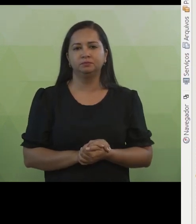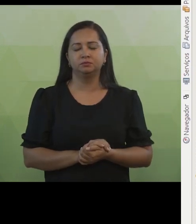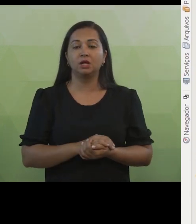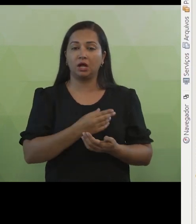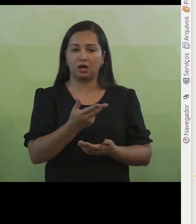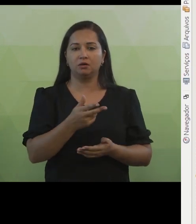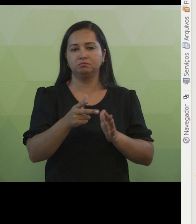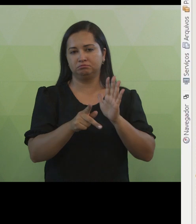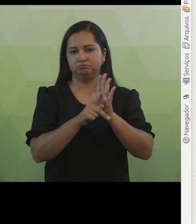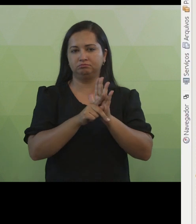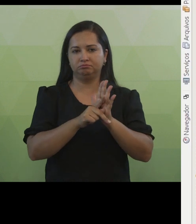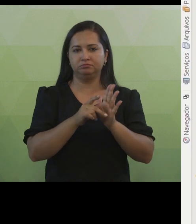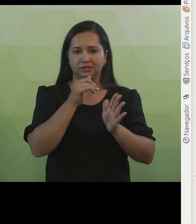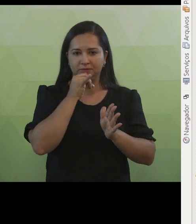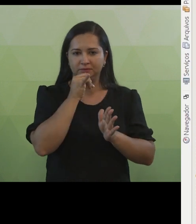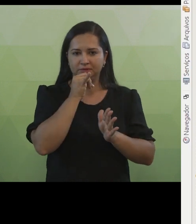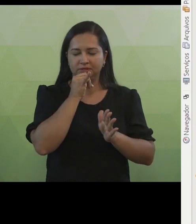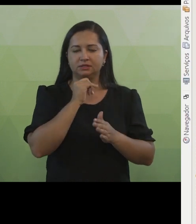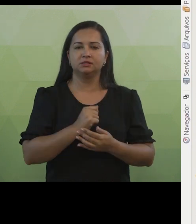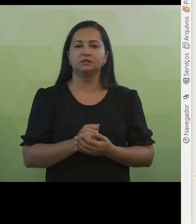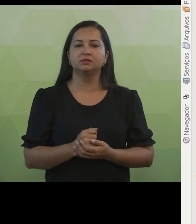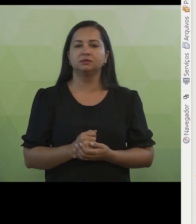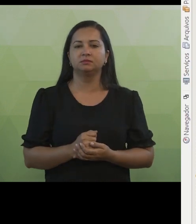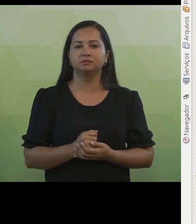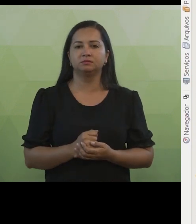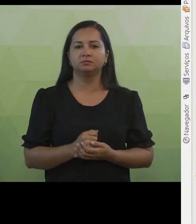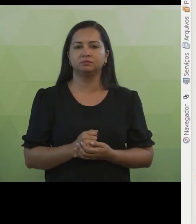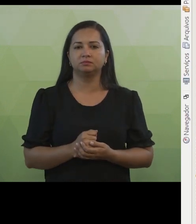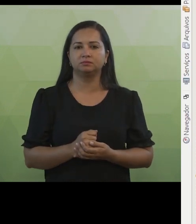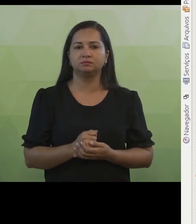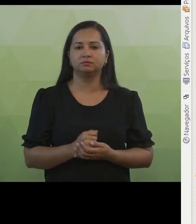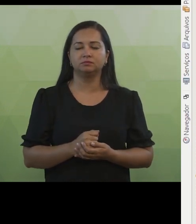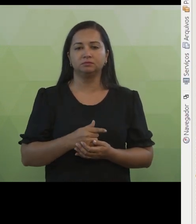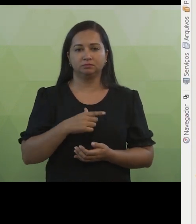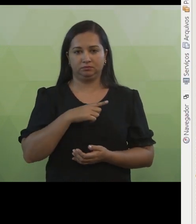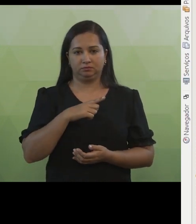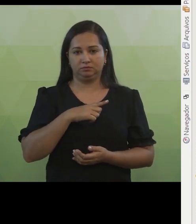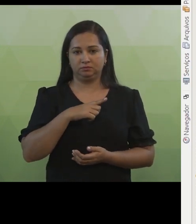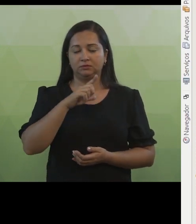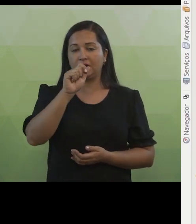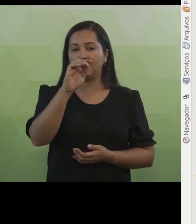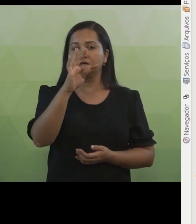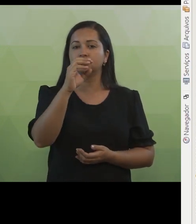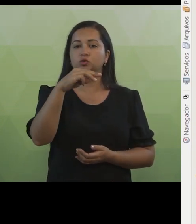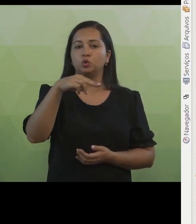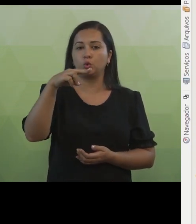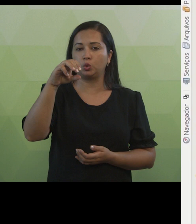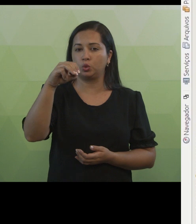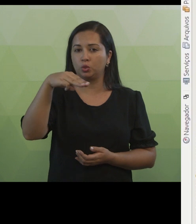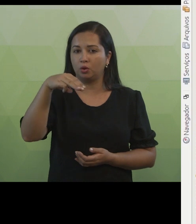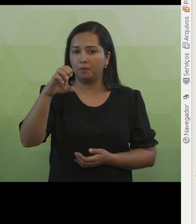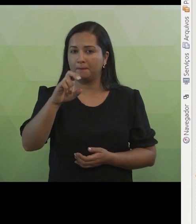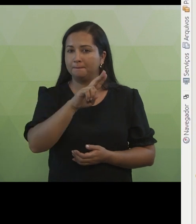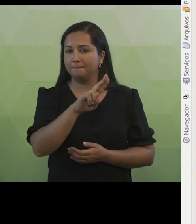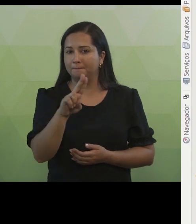que é esse exemplo aqui. Então, podemos definir um método getNome, que vai